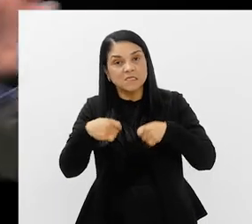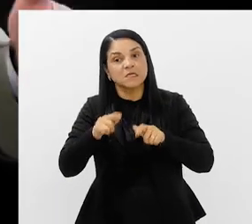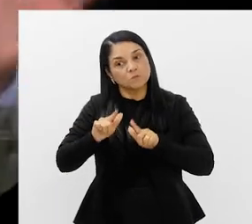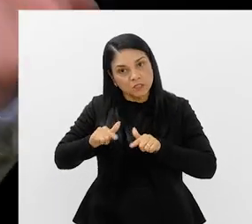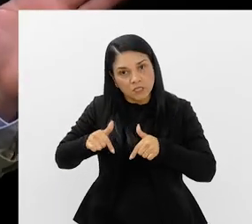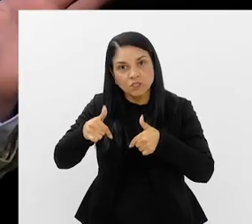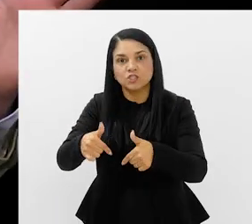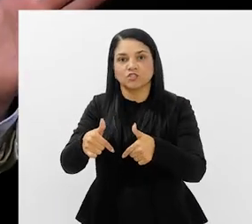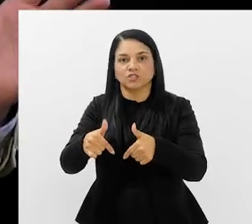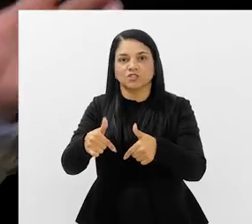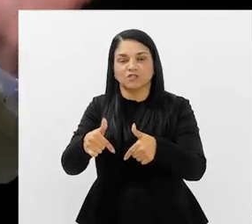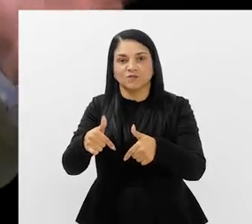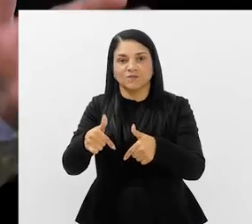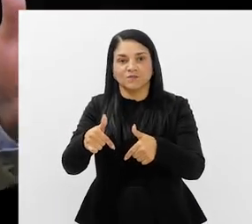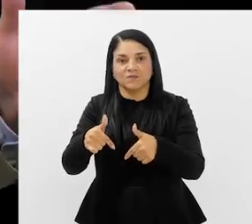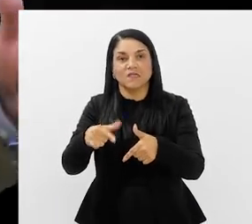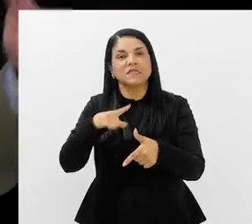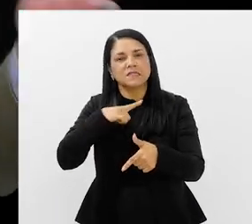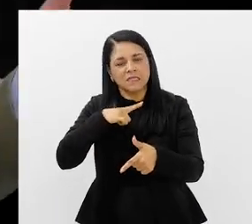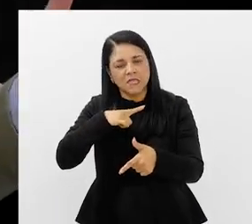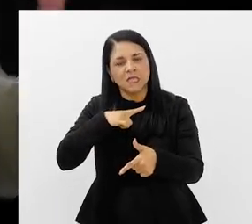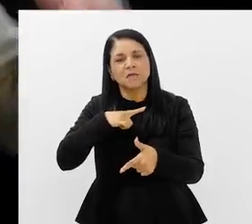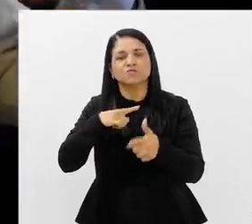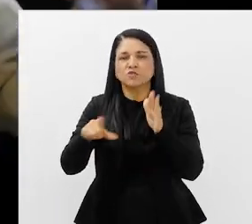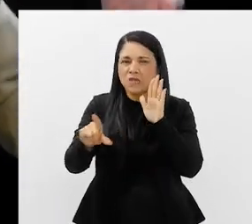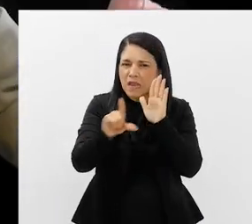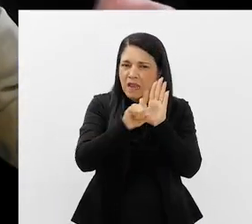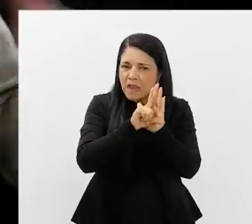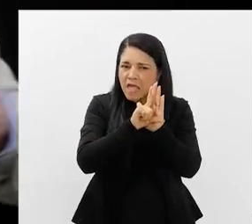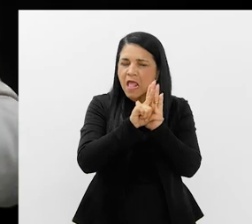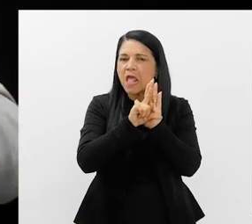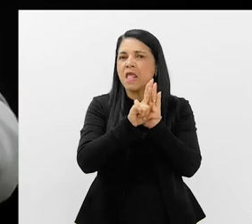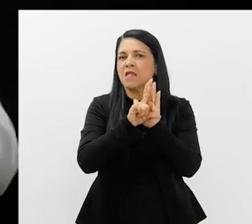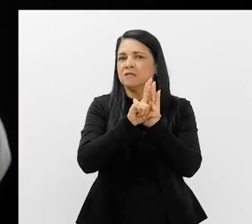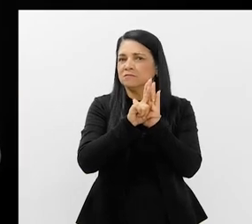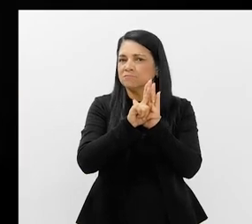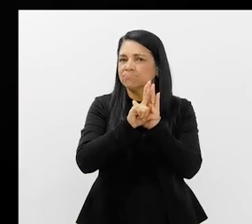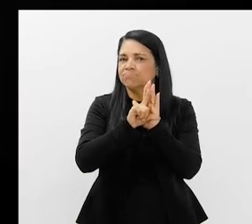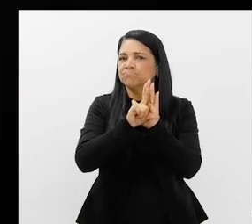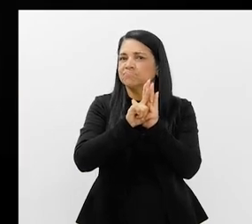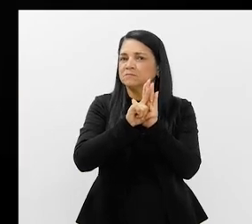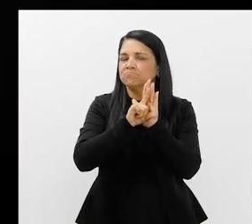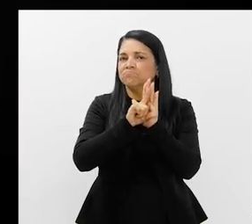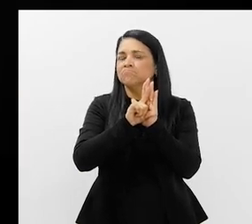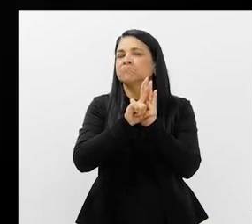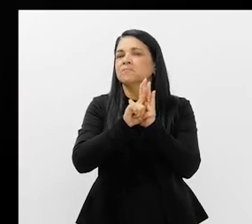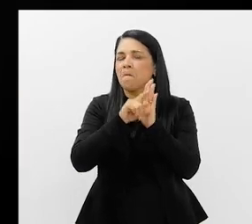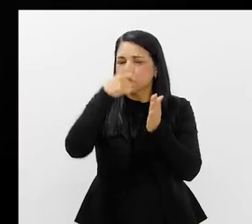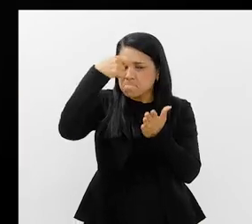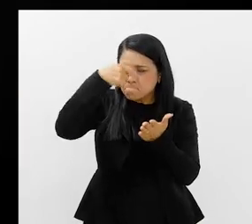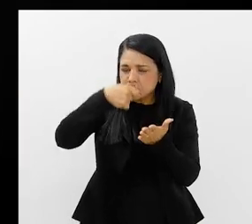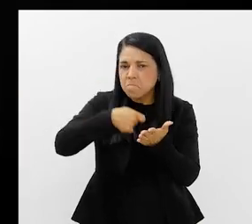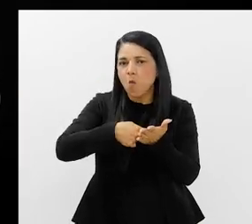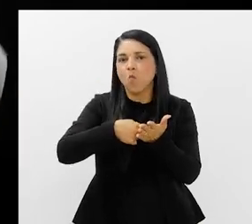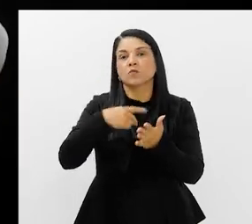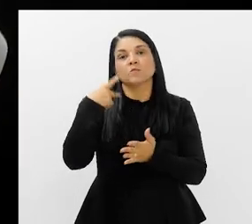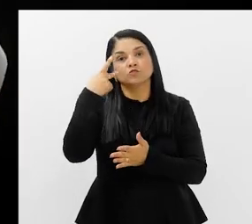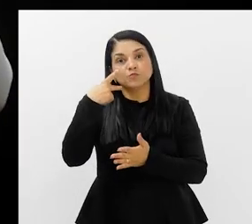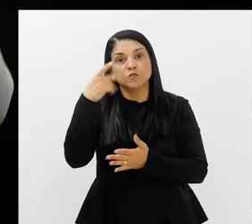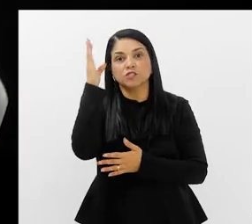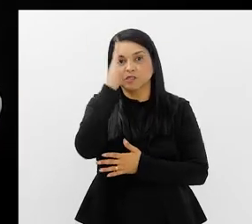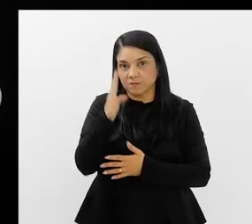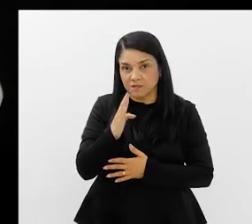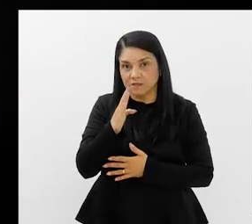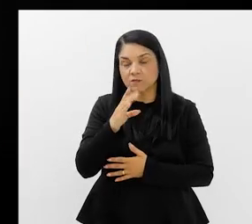isso tudo, a gente tem que fazer o dever de casa. E temos elementos bastante robustos para fazer o dever de casa, porque nós temos